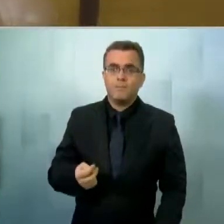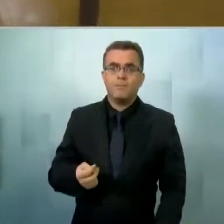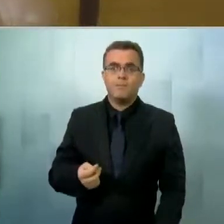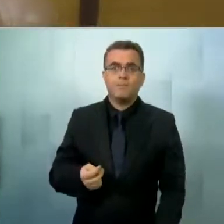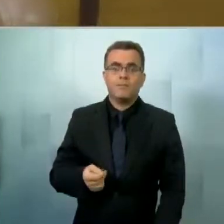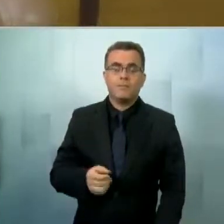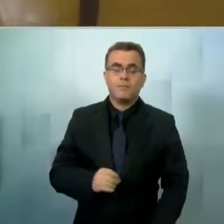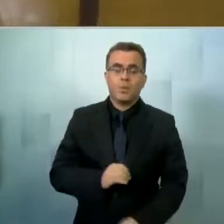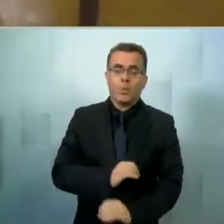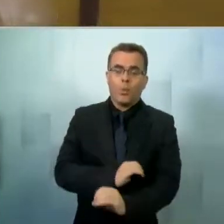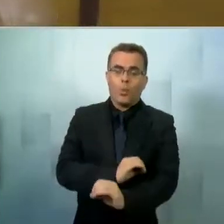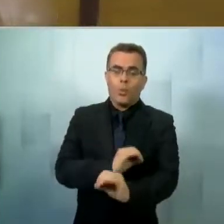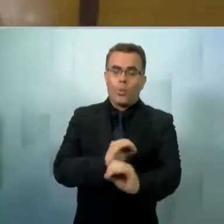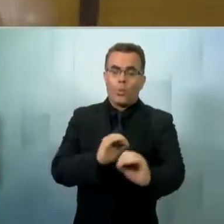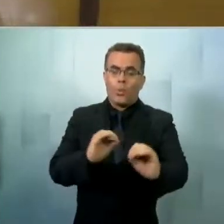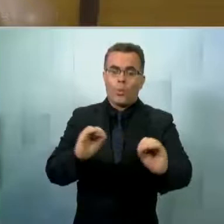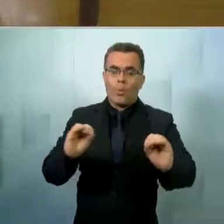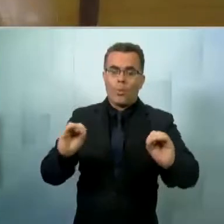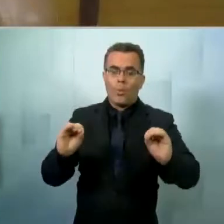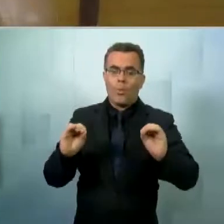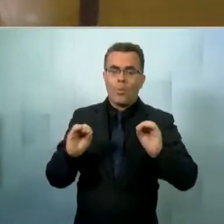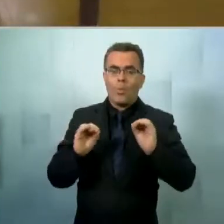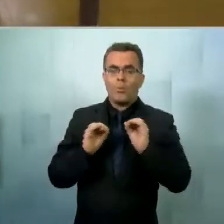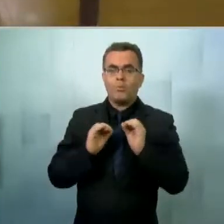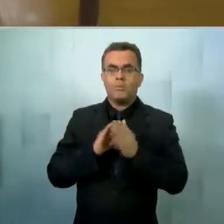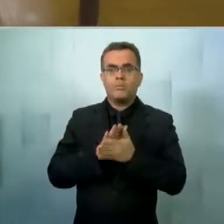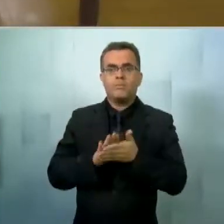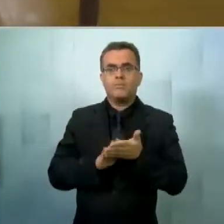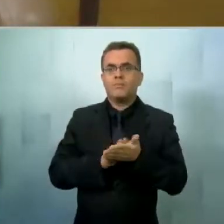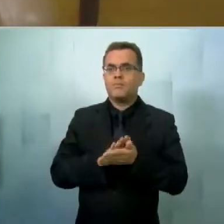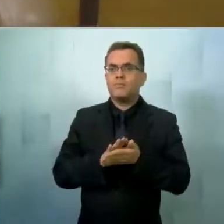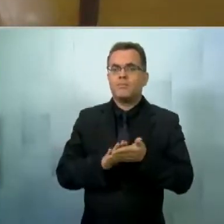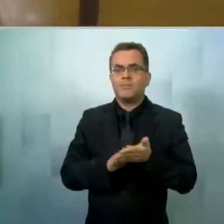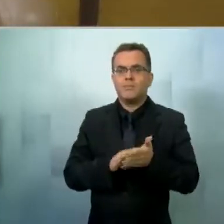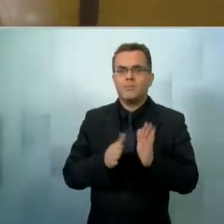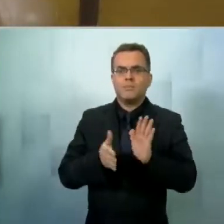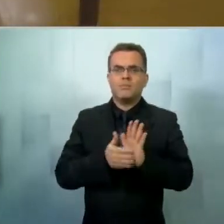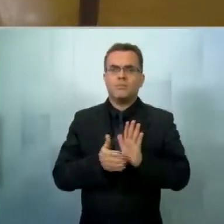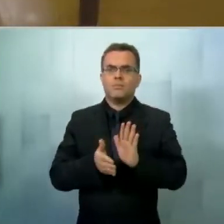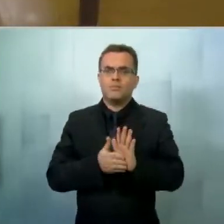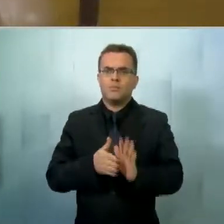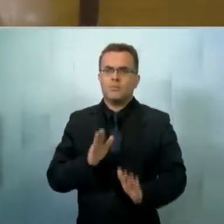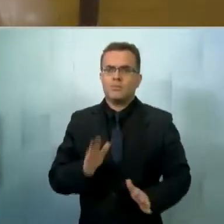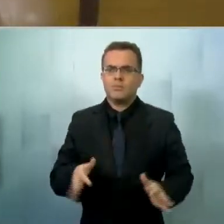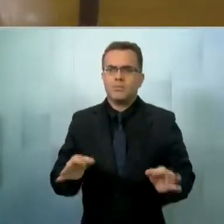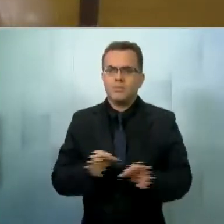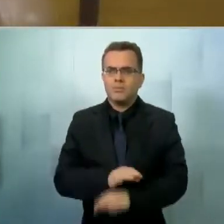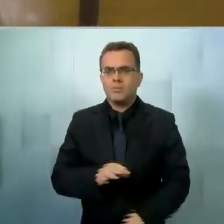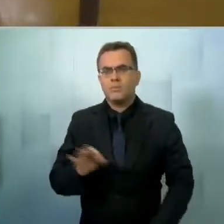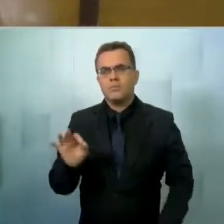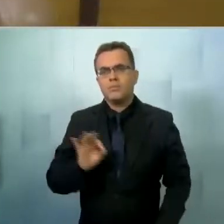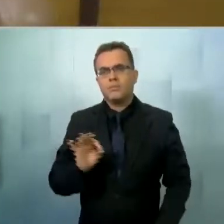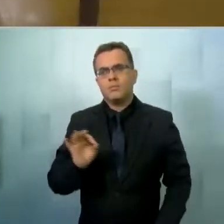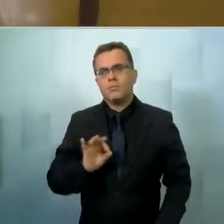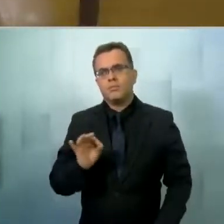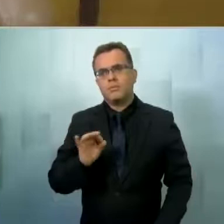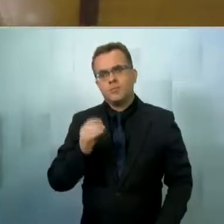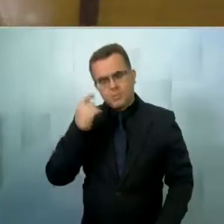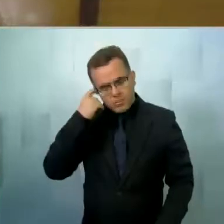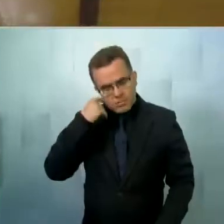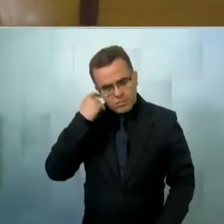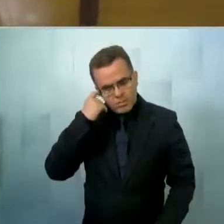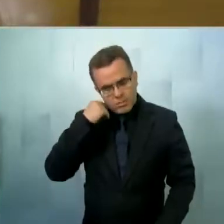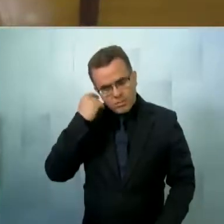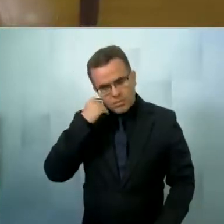Nenhuma das frentes parlamentares suprapartidárias propostas por mim, nenhuma.